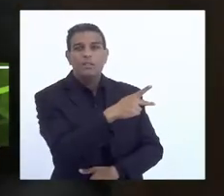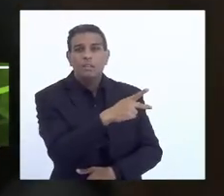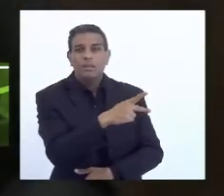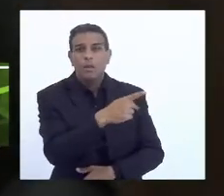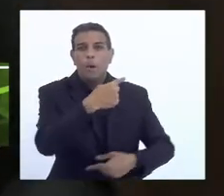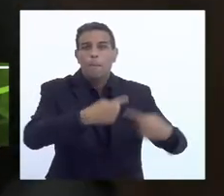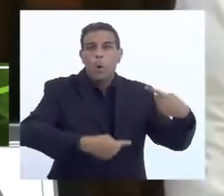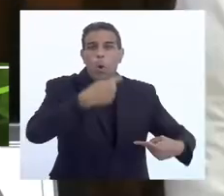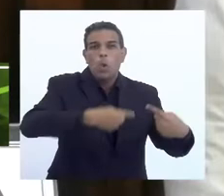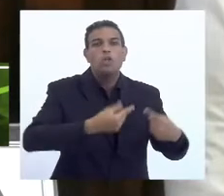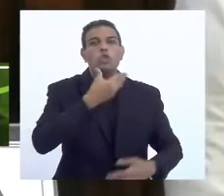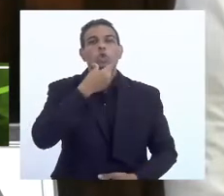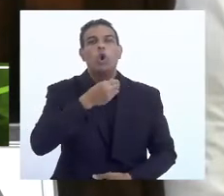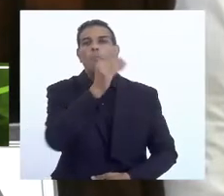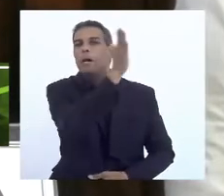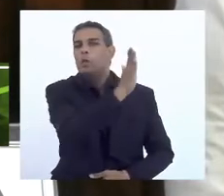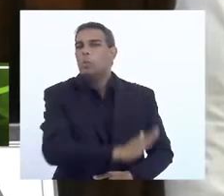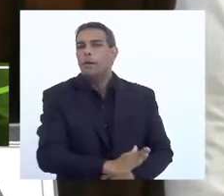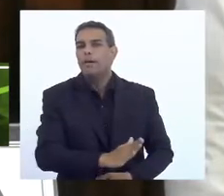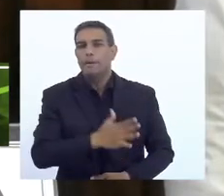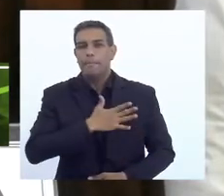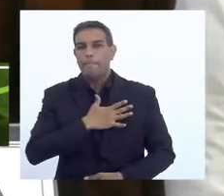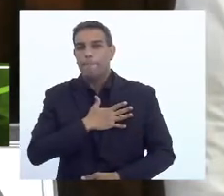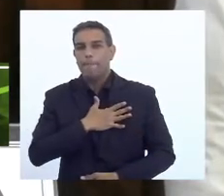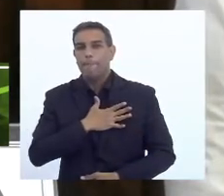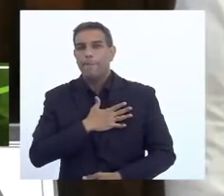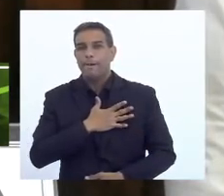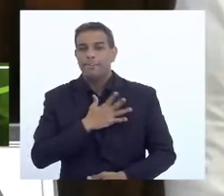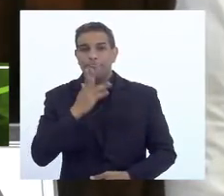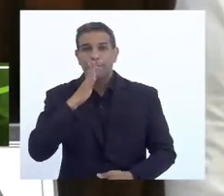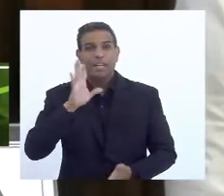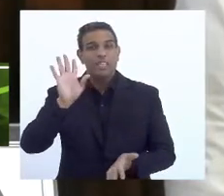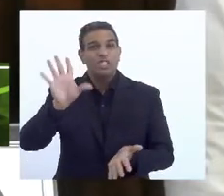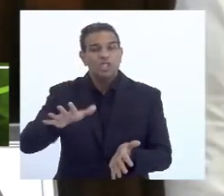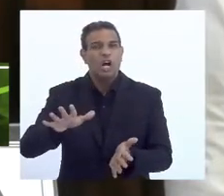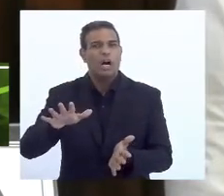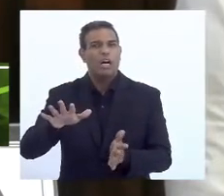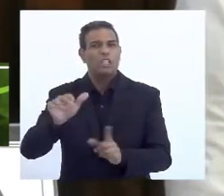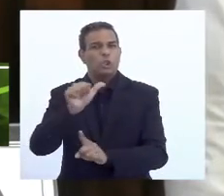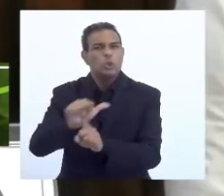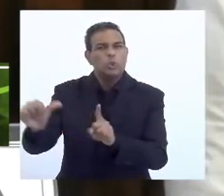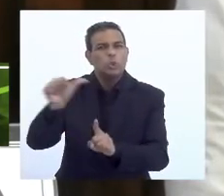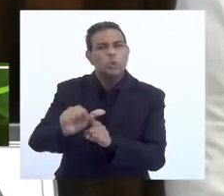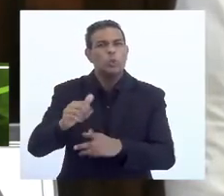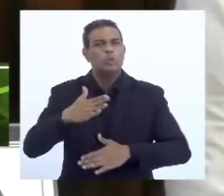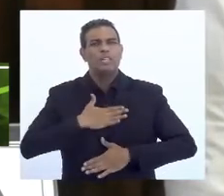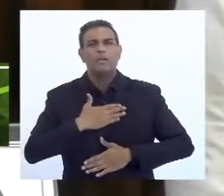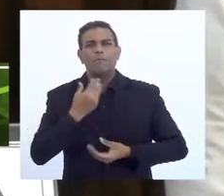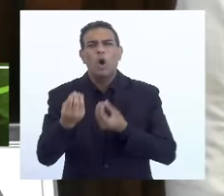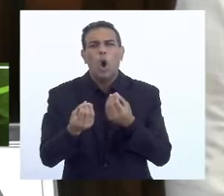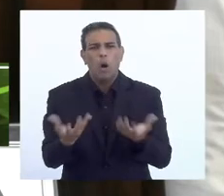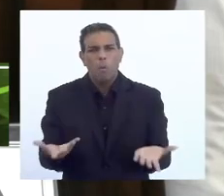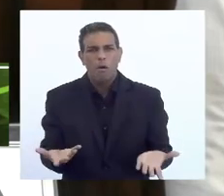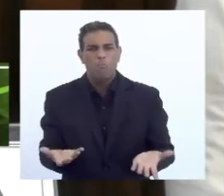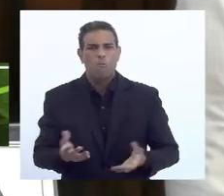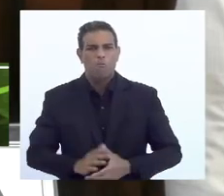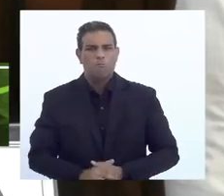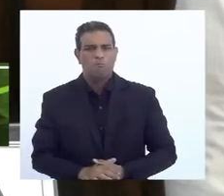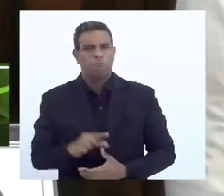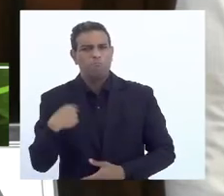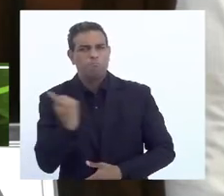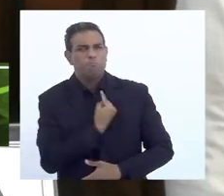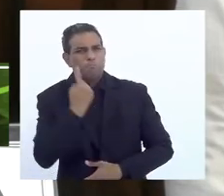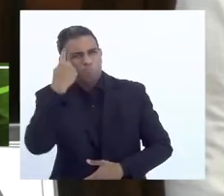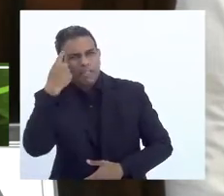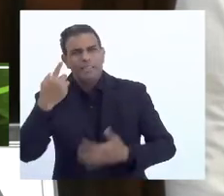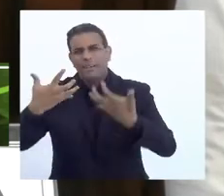nenhum político homem do nosso país. Por que a ameaça a ela é a ameaça de estupro e a minha de morte? A gente tem que